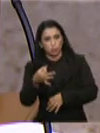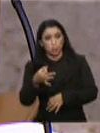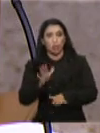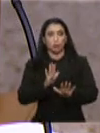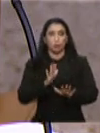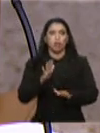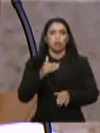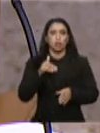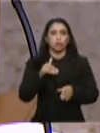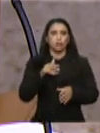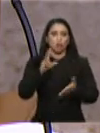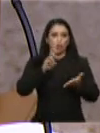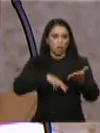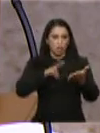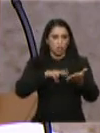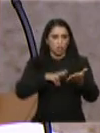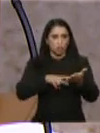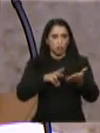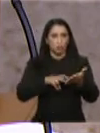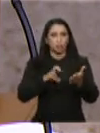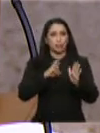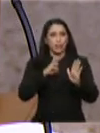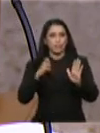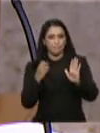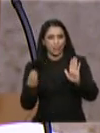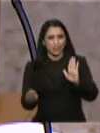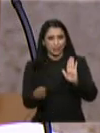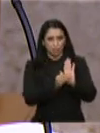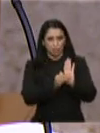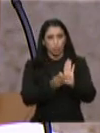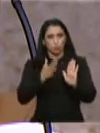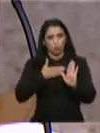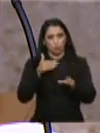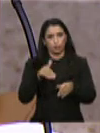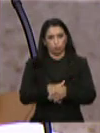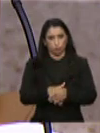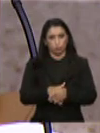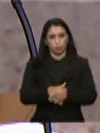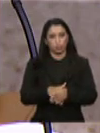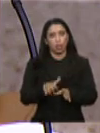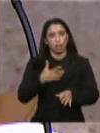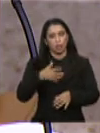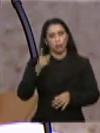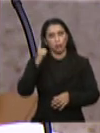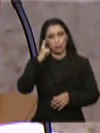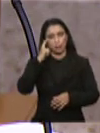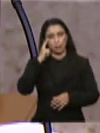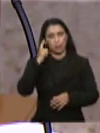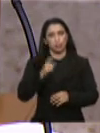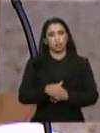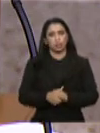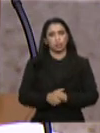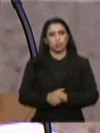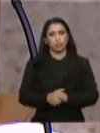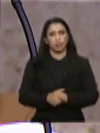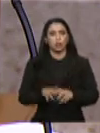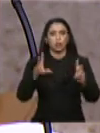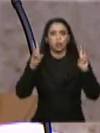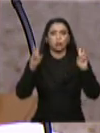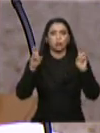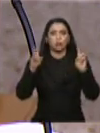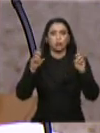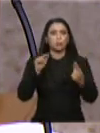Eu vou fazer a leitura, então, da ementa que eu preparei para o meu voto. Assim, penso, enfrentarei o tema de uma